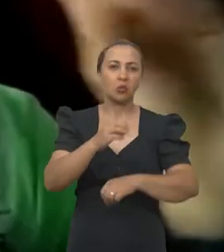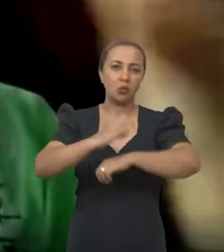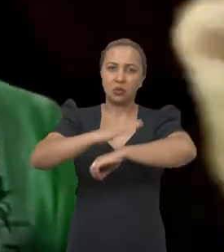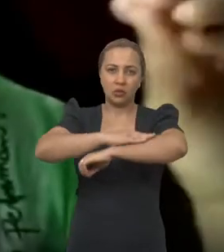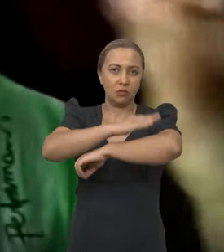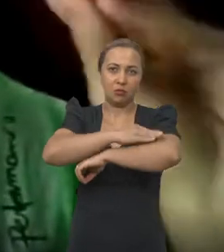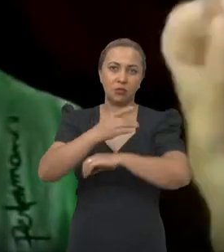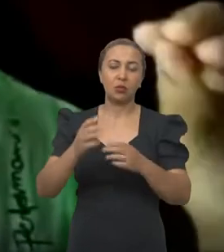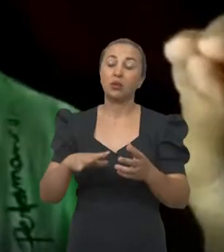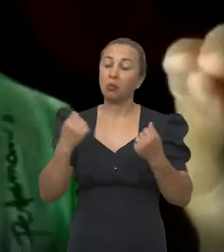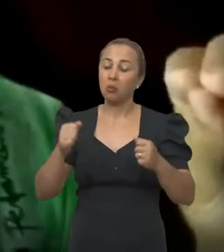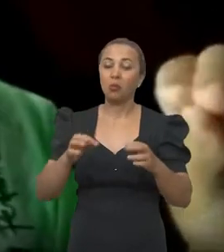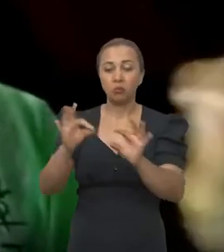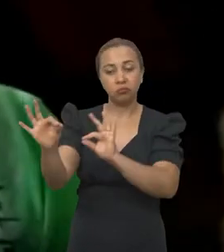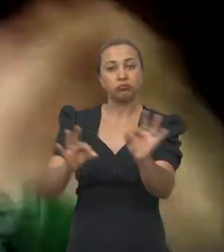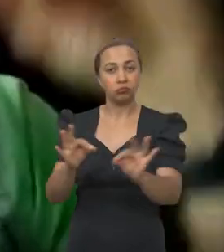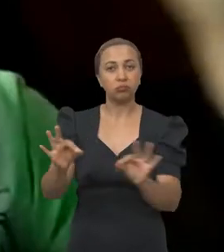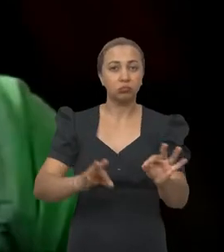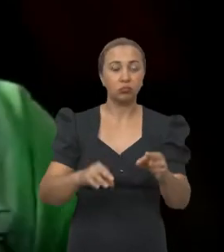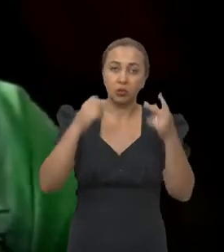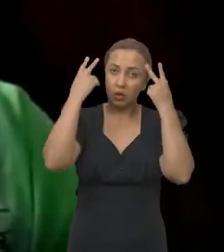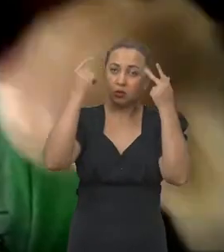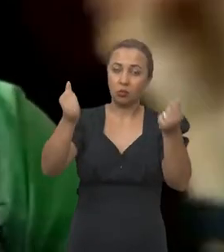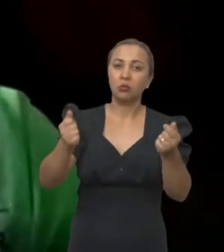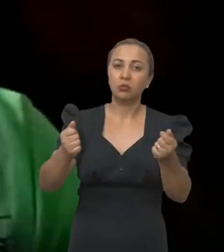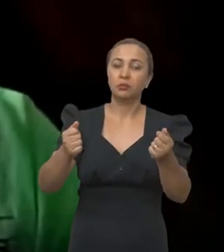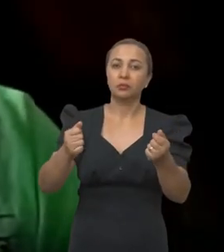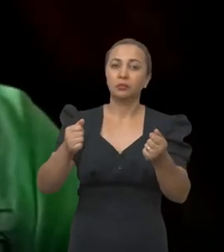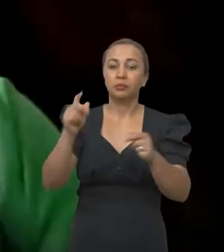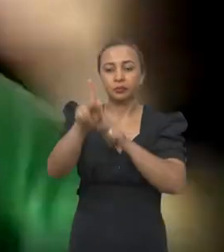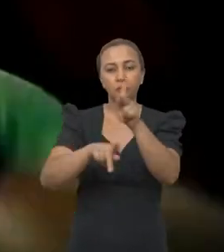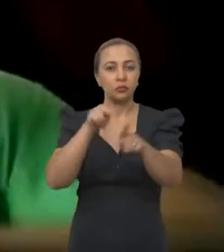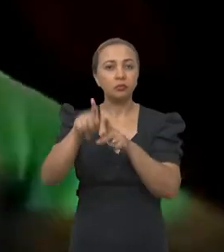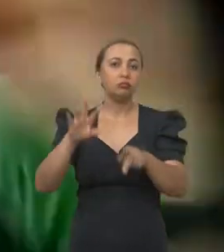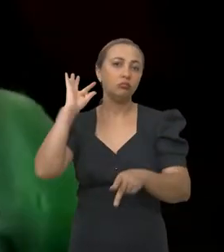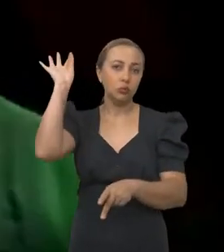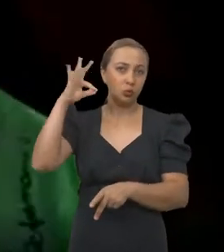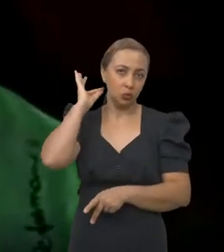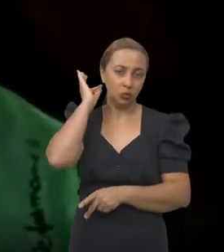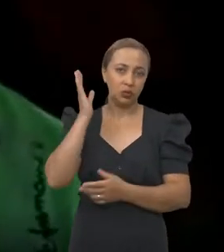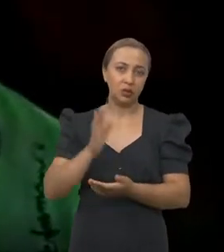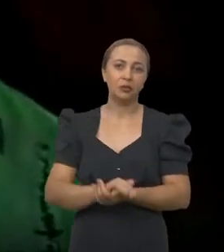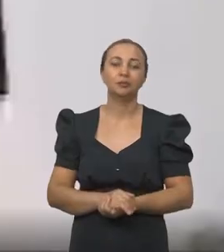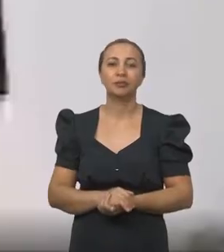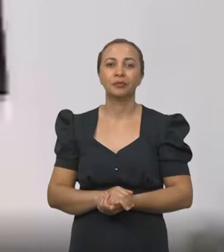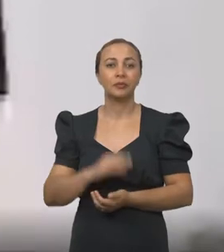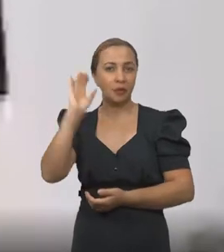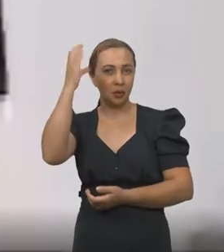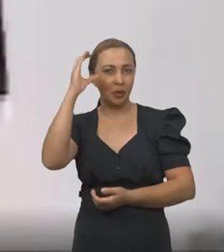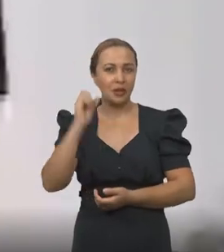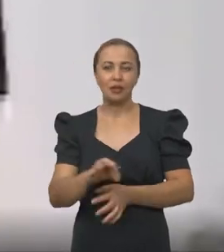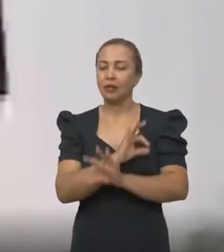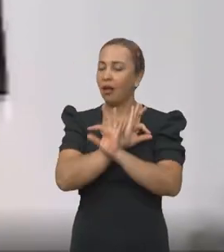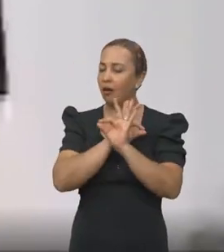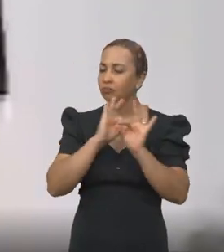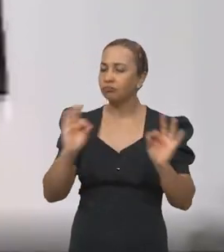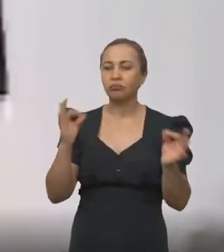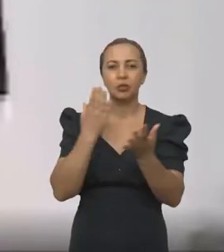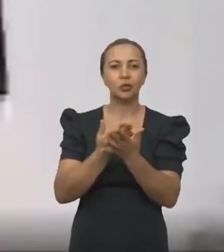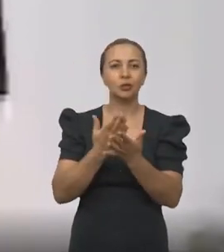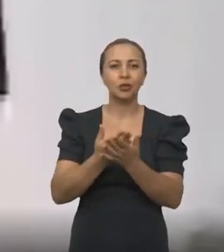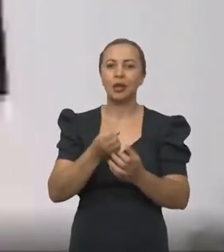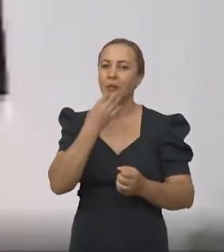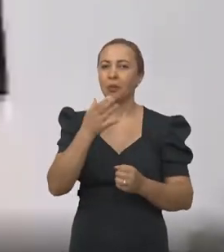Elas podem tá funcionando como controladores né naturais das populações são constituídas por uma ciência bem